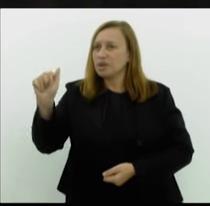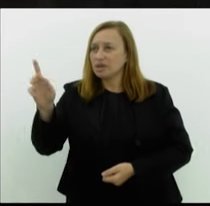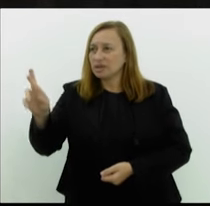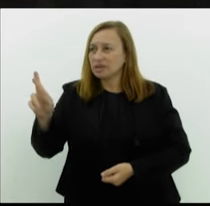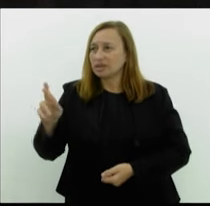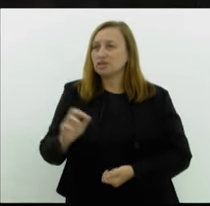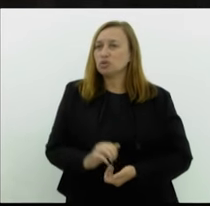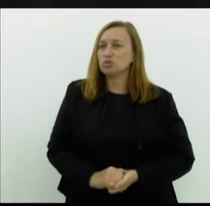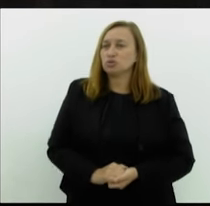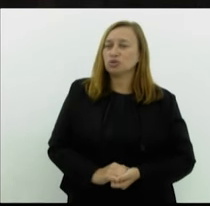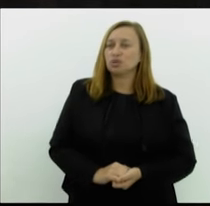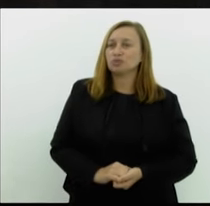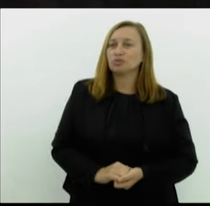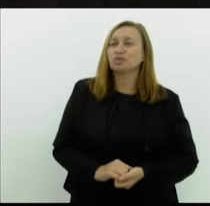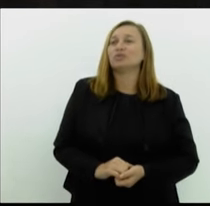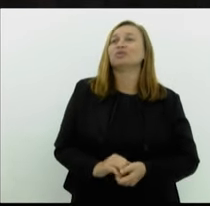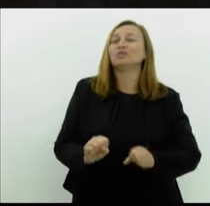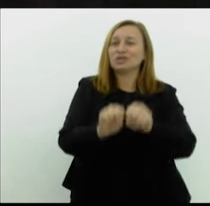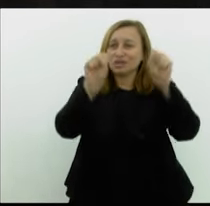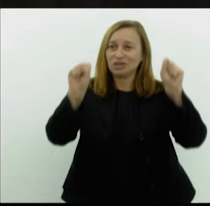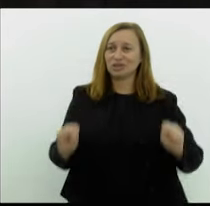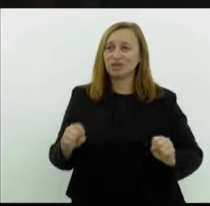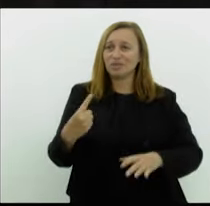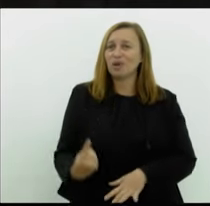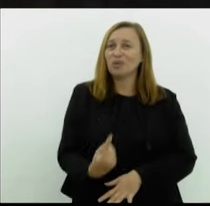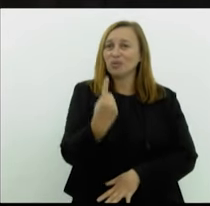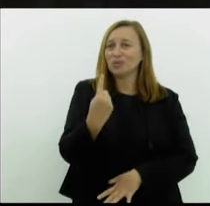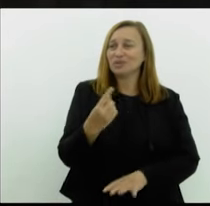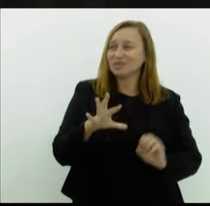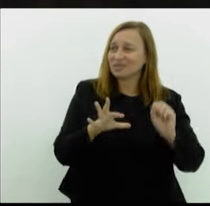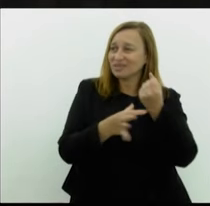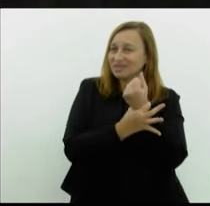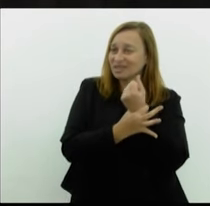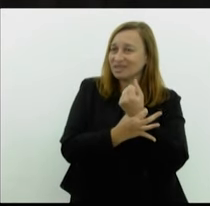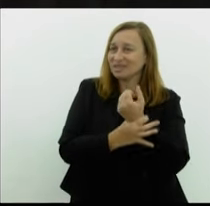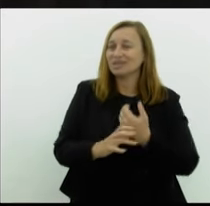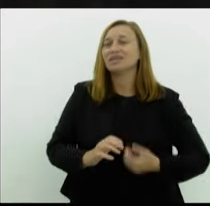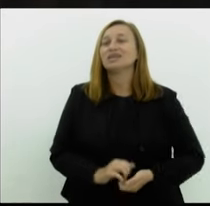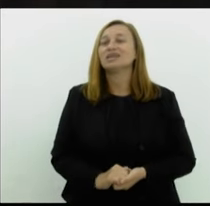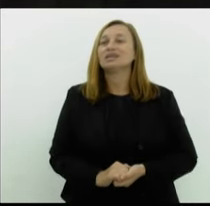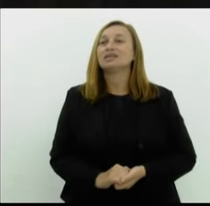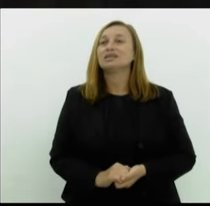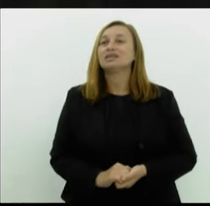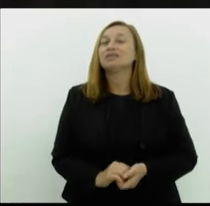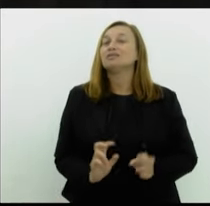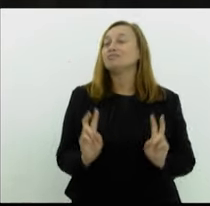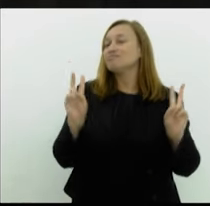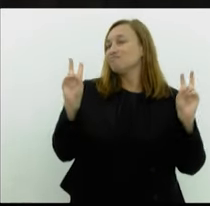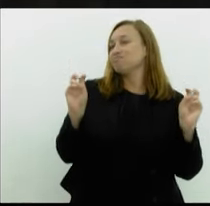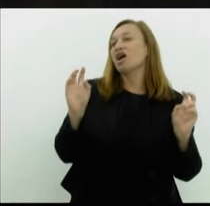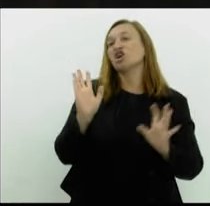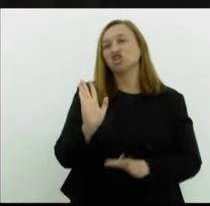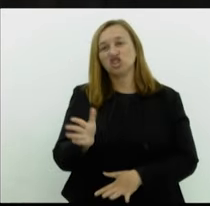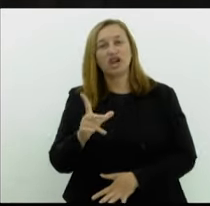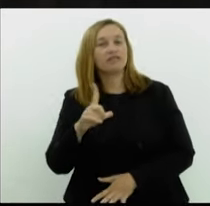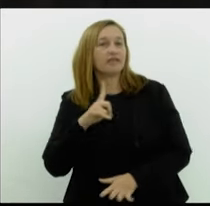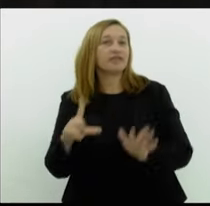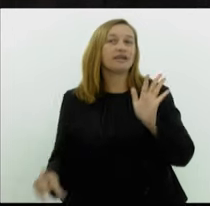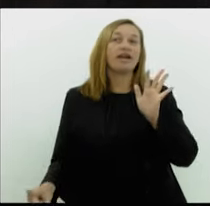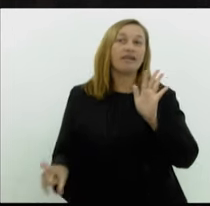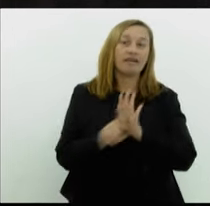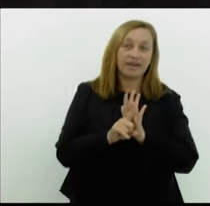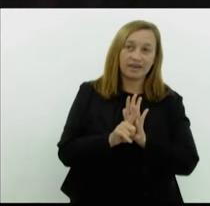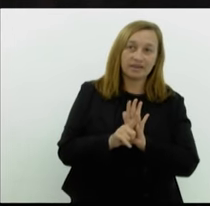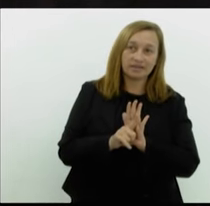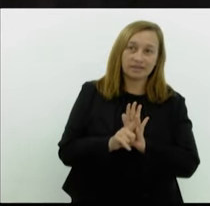Sistema Único de Segurança Pública, que em tese já existe na legislação